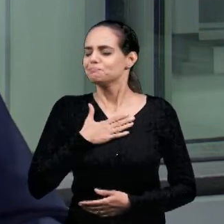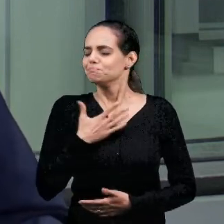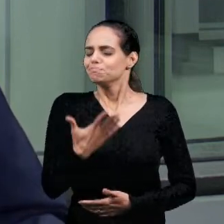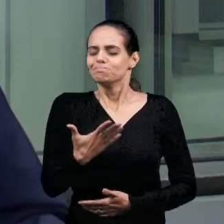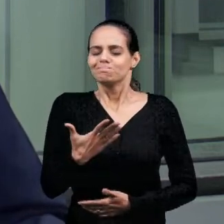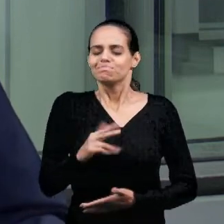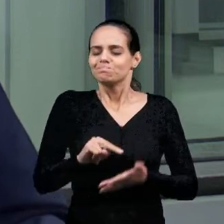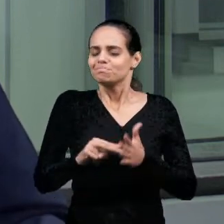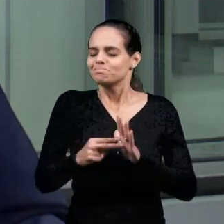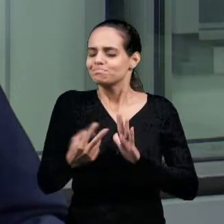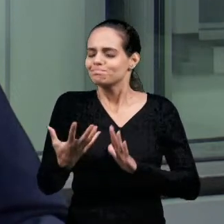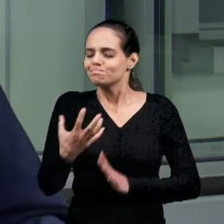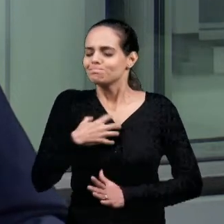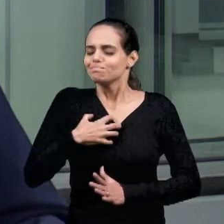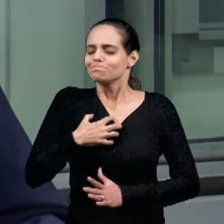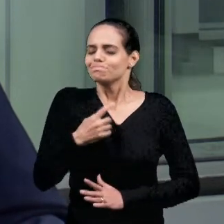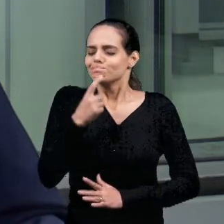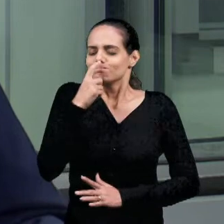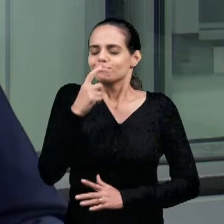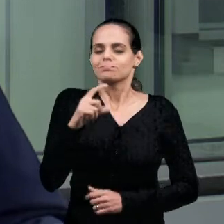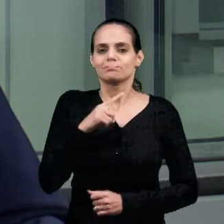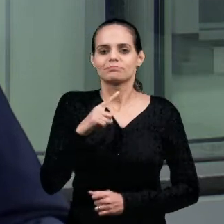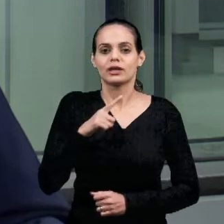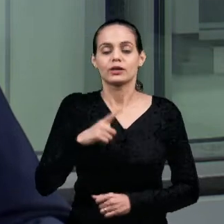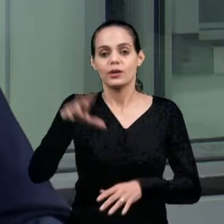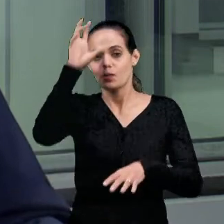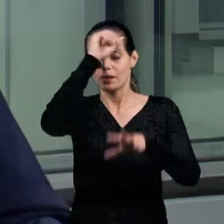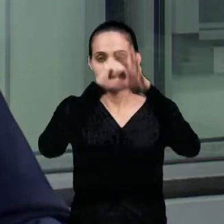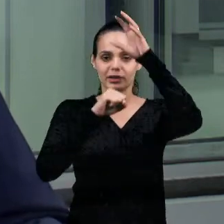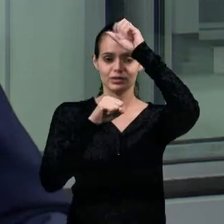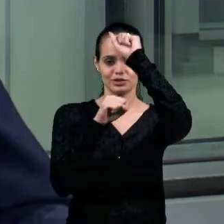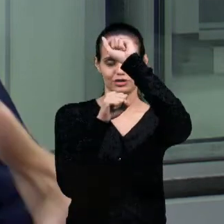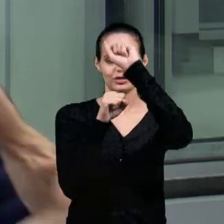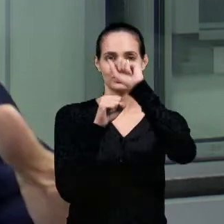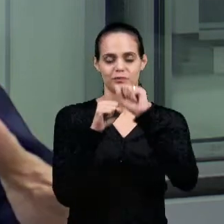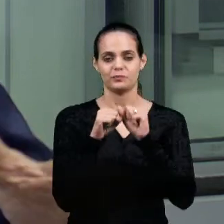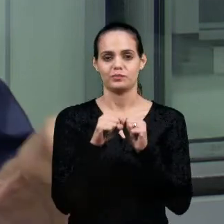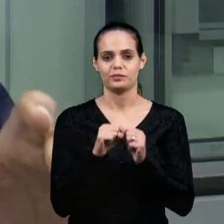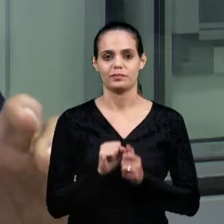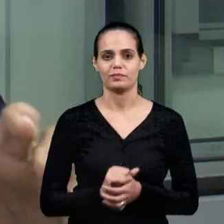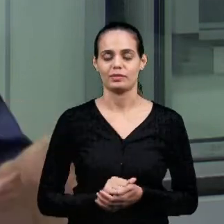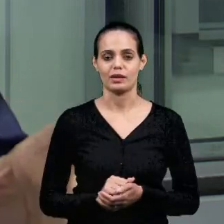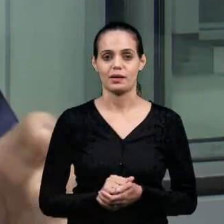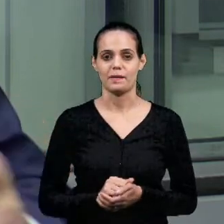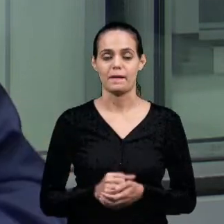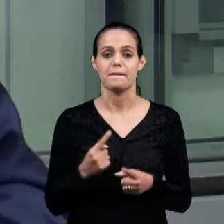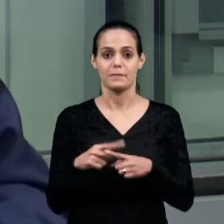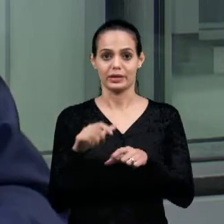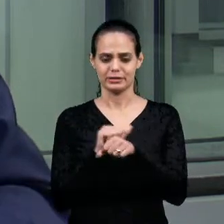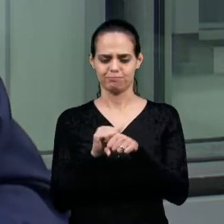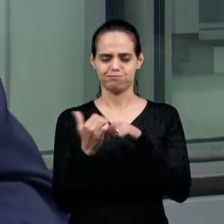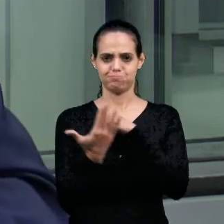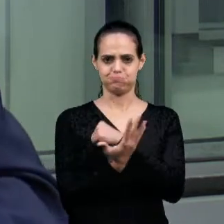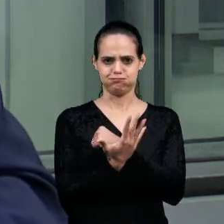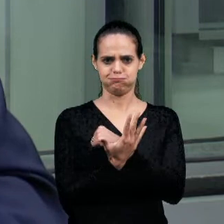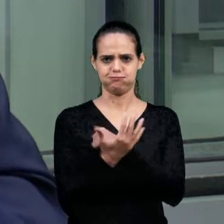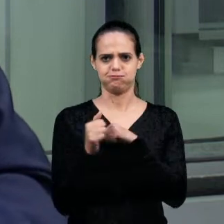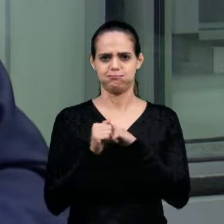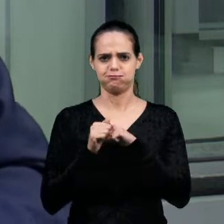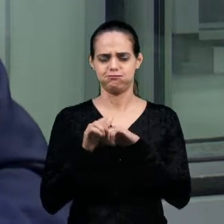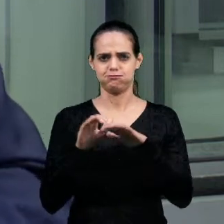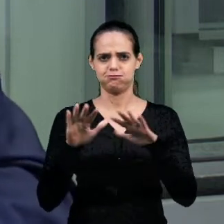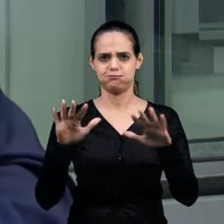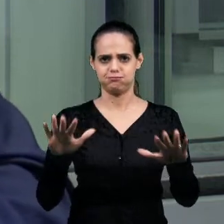ela, mas nós esquecemos aqui no começo, porque nesse tempo de pandemia ele ficou um pouco afastado pela idade